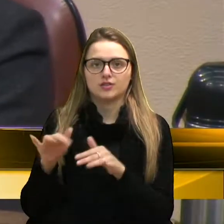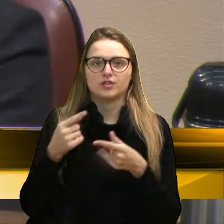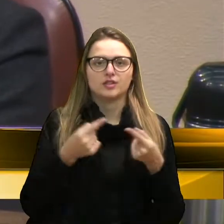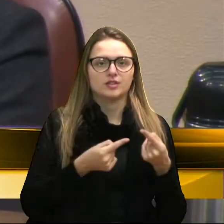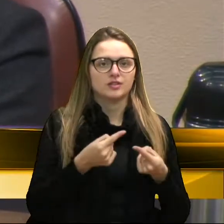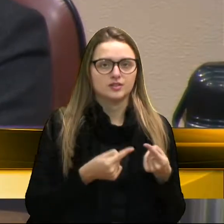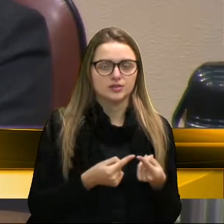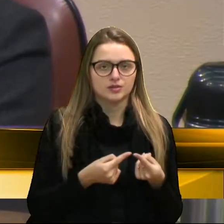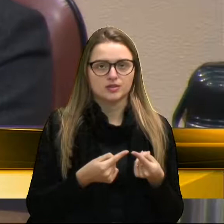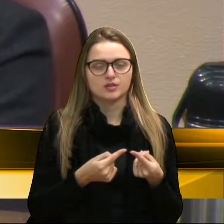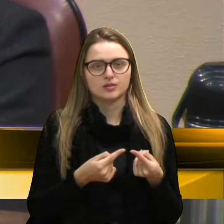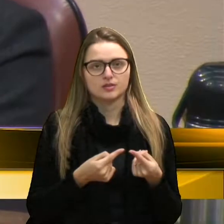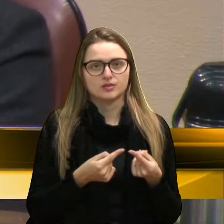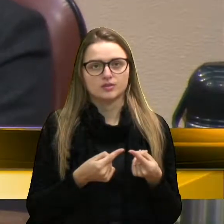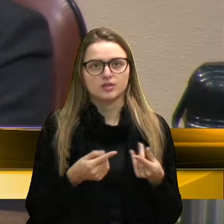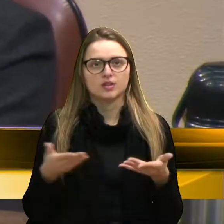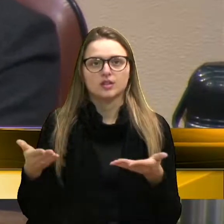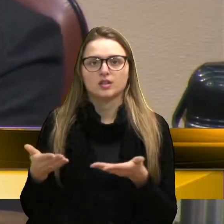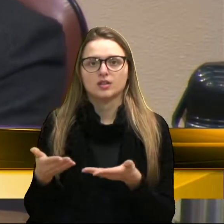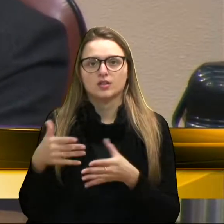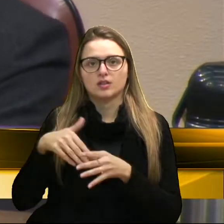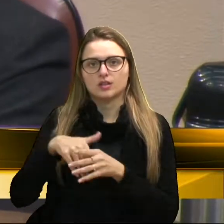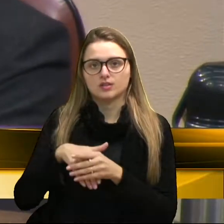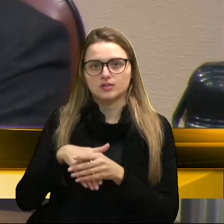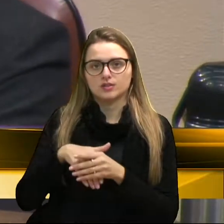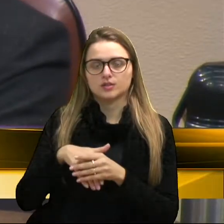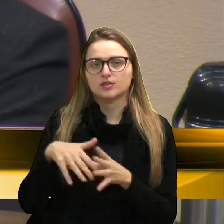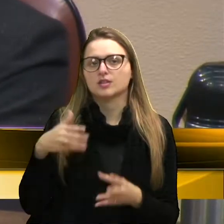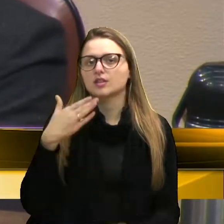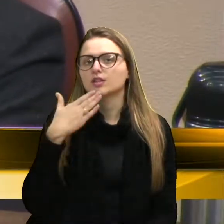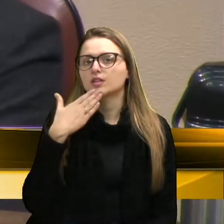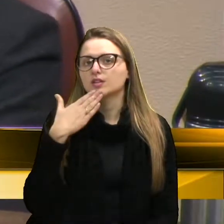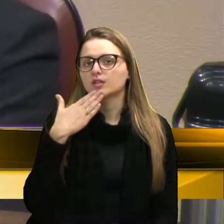Encerrada a discussão. Em votação.